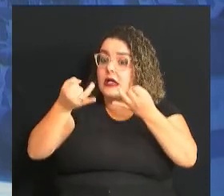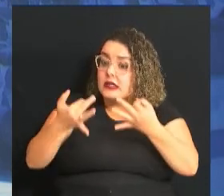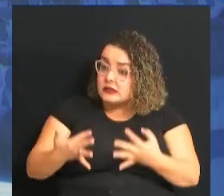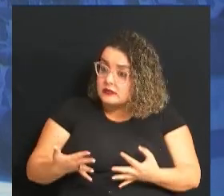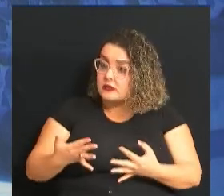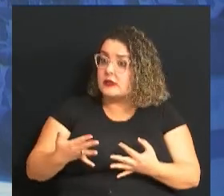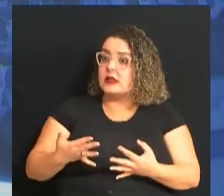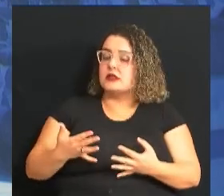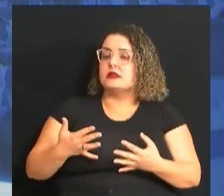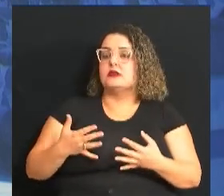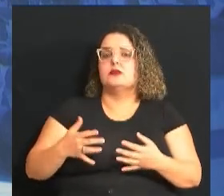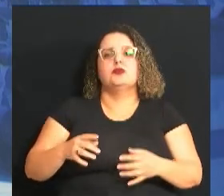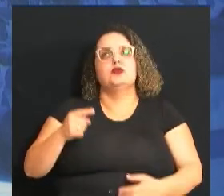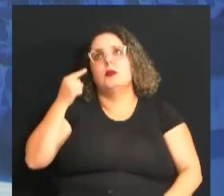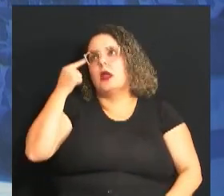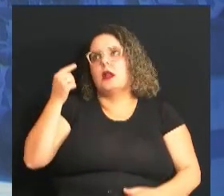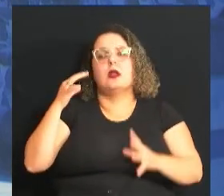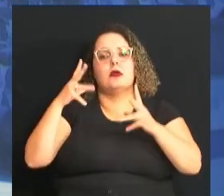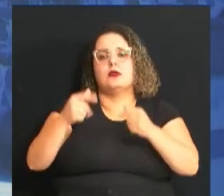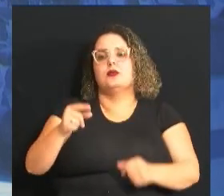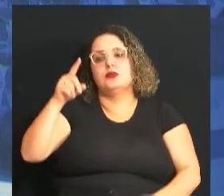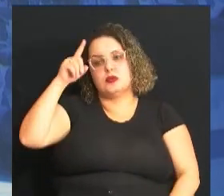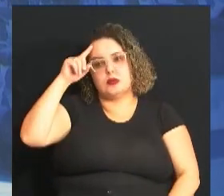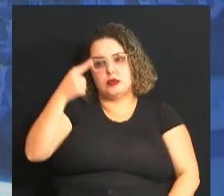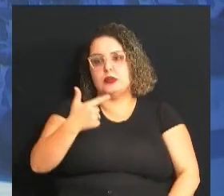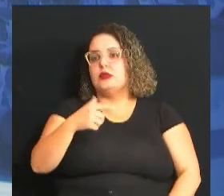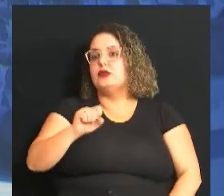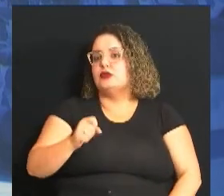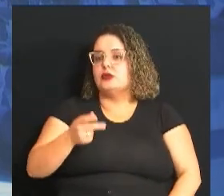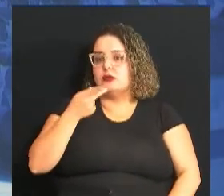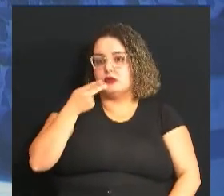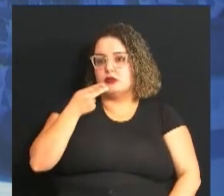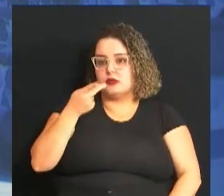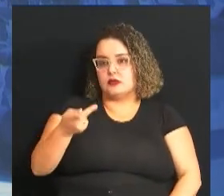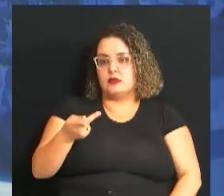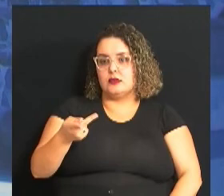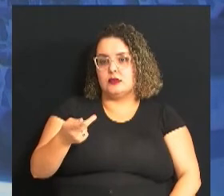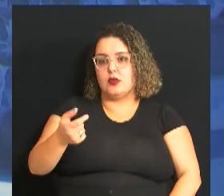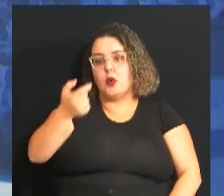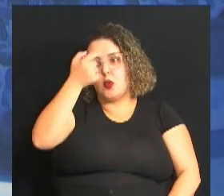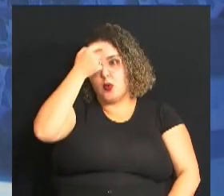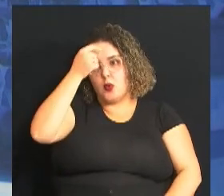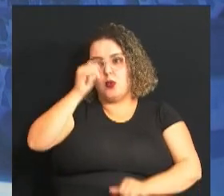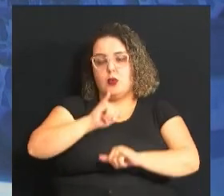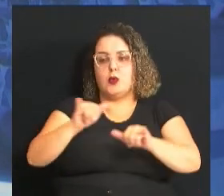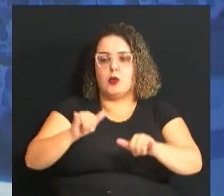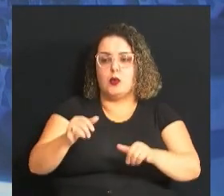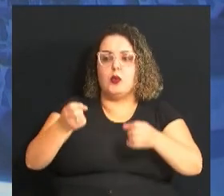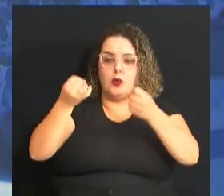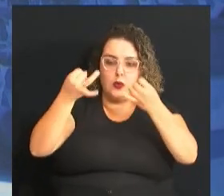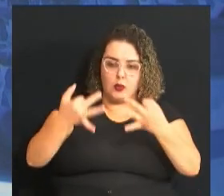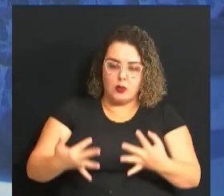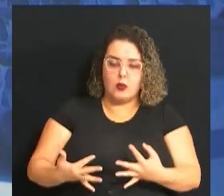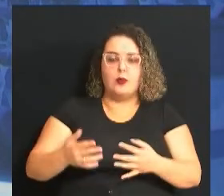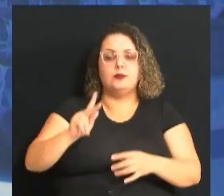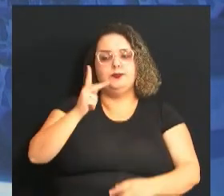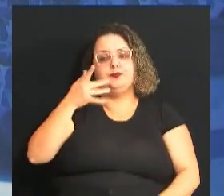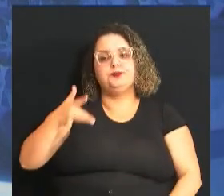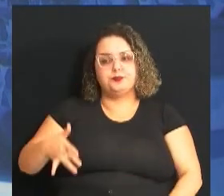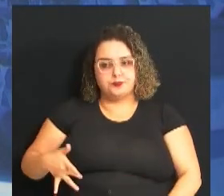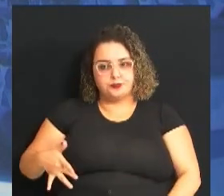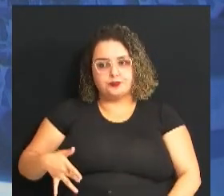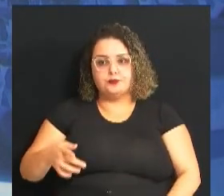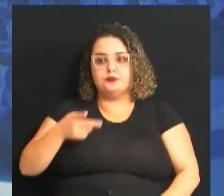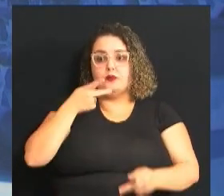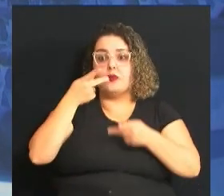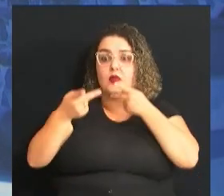aí nesse dia de 28 que a gente está aí falando, né, conscientizando, orientando sobre as hepatites? A gente falou um pouquinho de